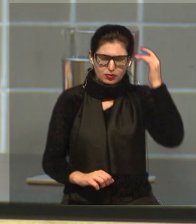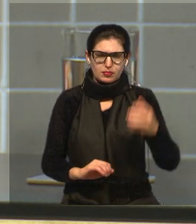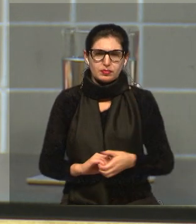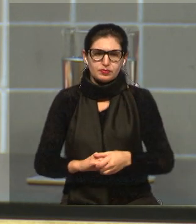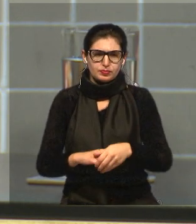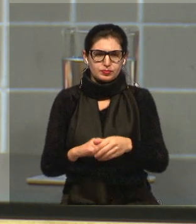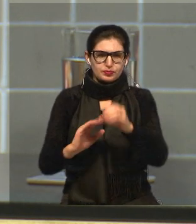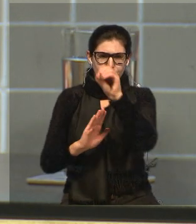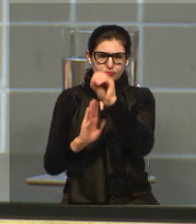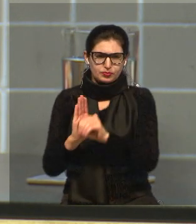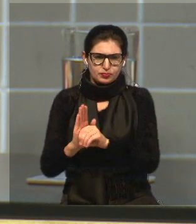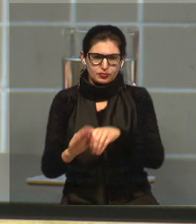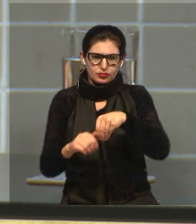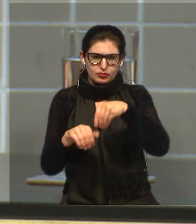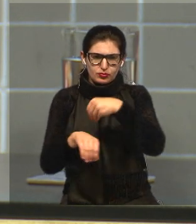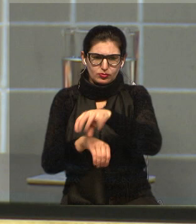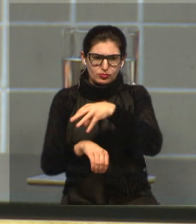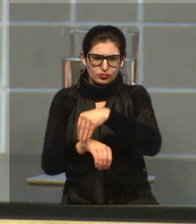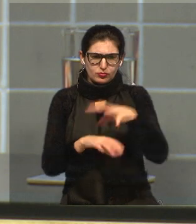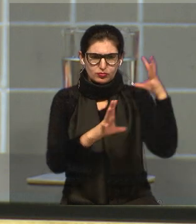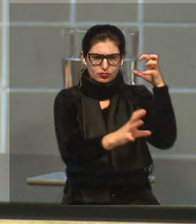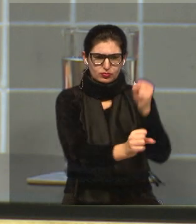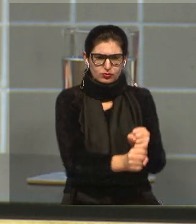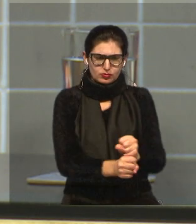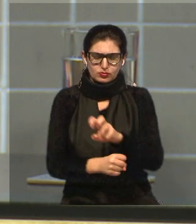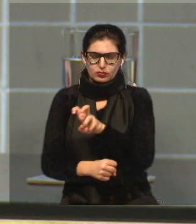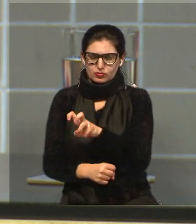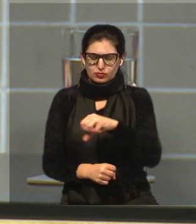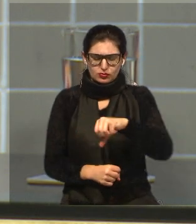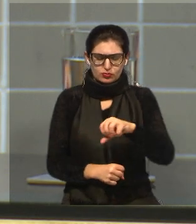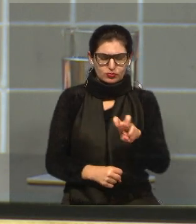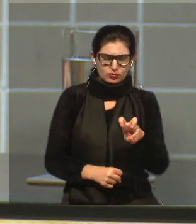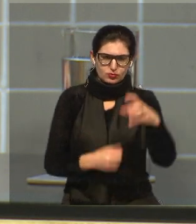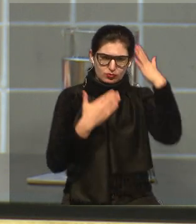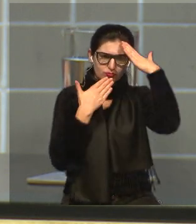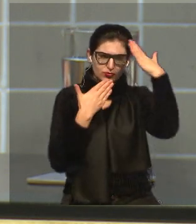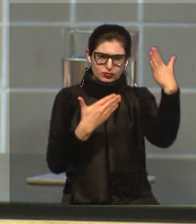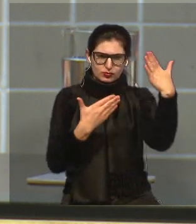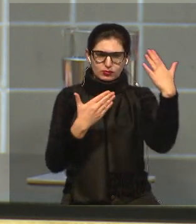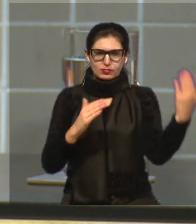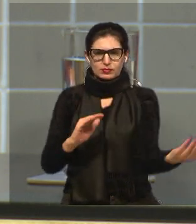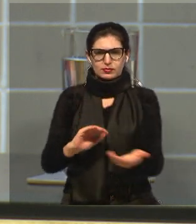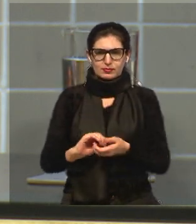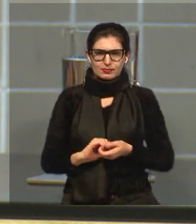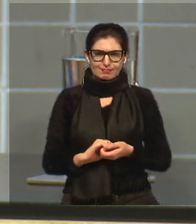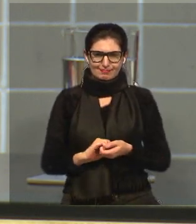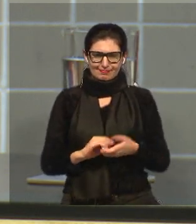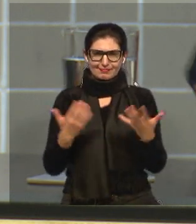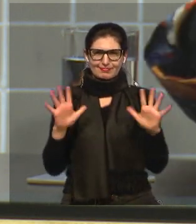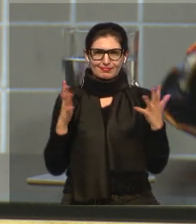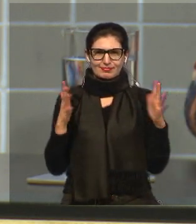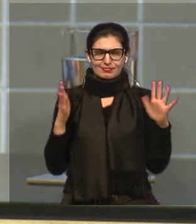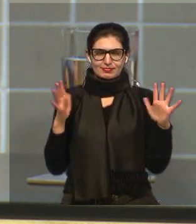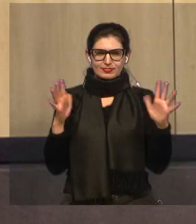Ofícios enviados, um total de 595. Muito obrigada.